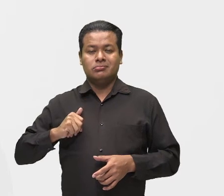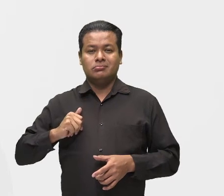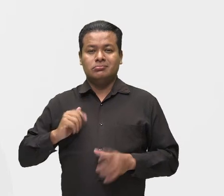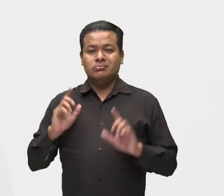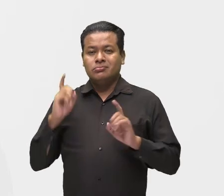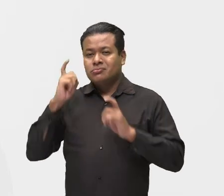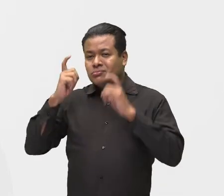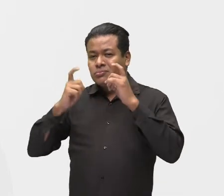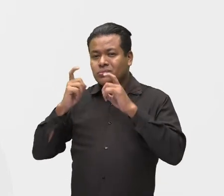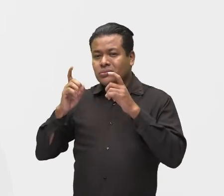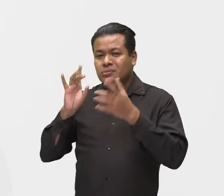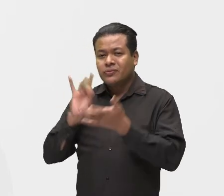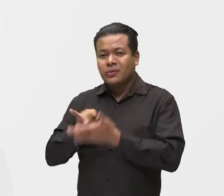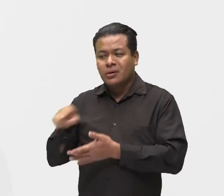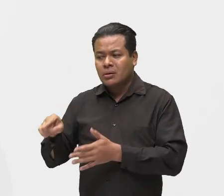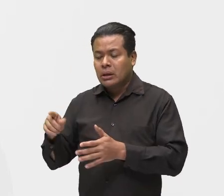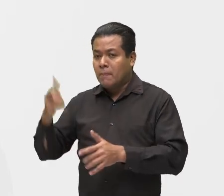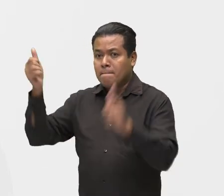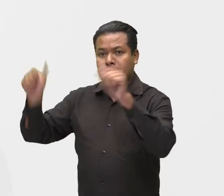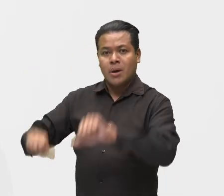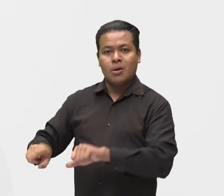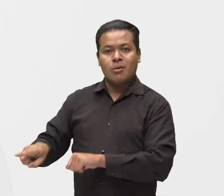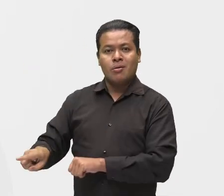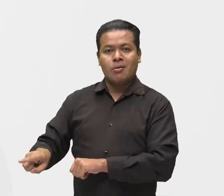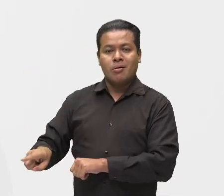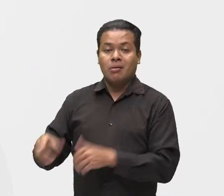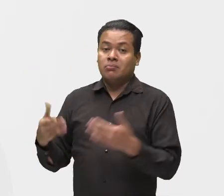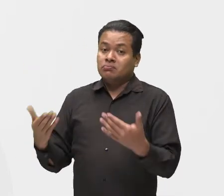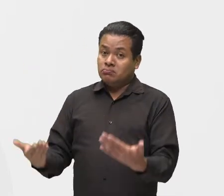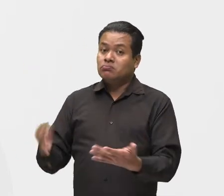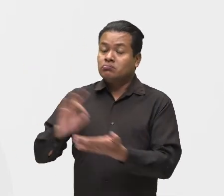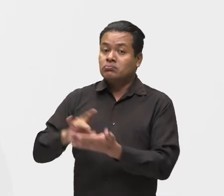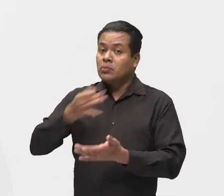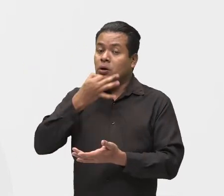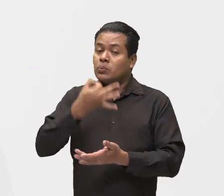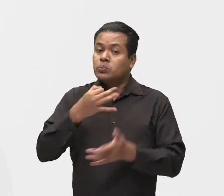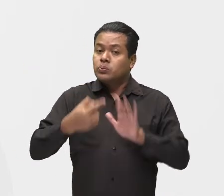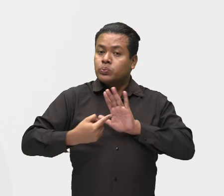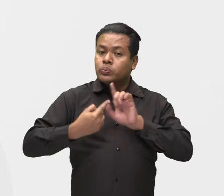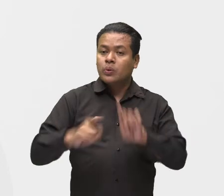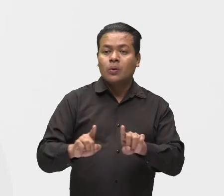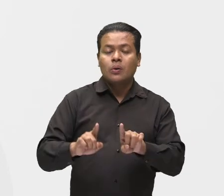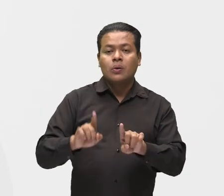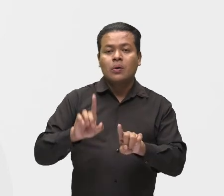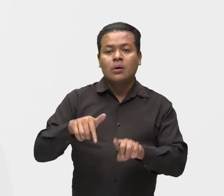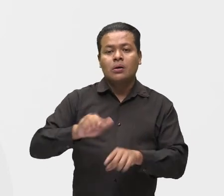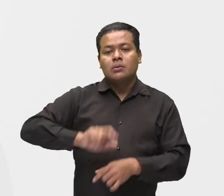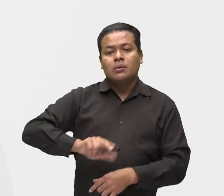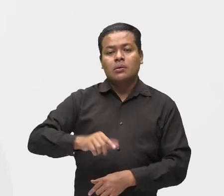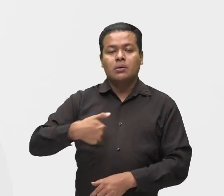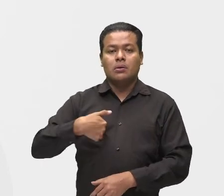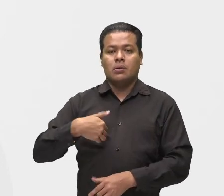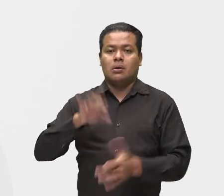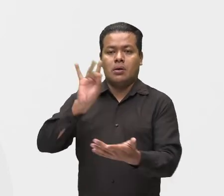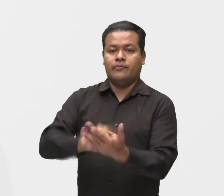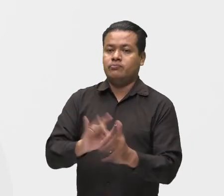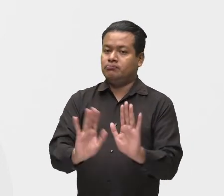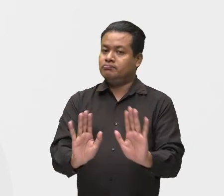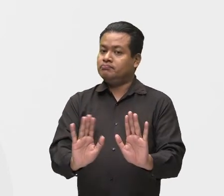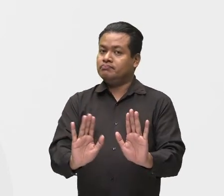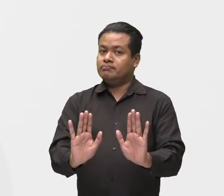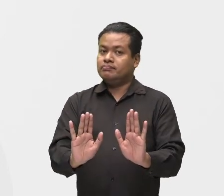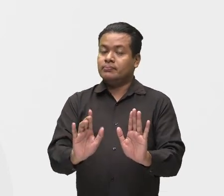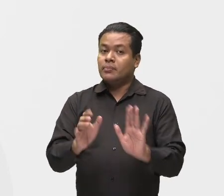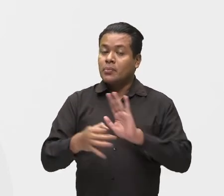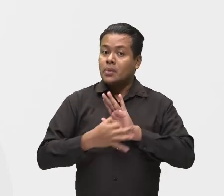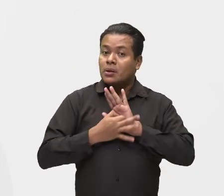preocupados, onde realmente, né, o negócio está muito mais forte. Então a crítica que o cartunista faz aí, né, não é que é a verdade, é o que a crítica